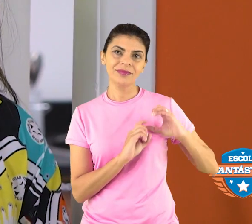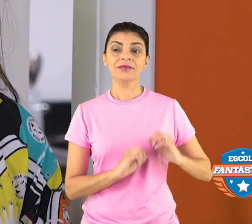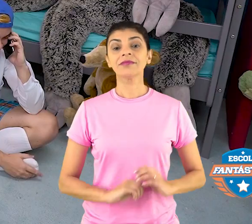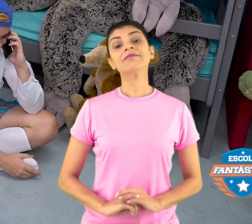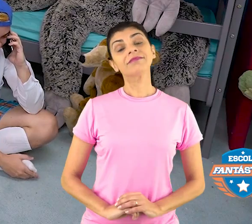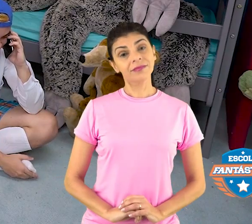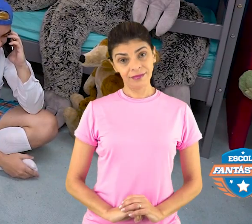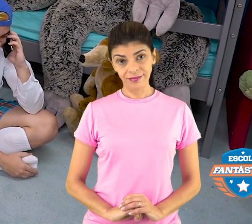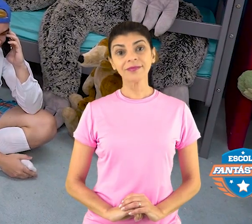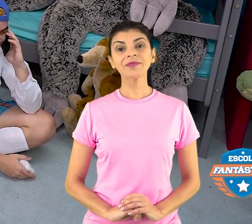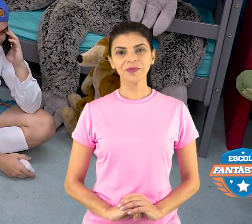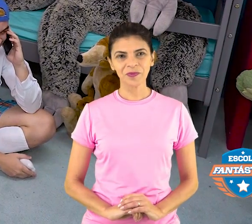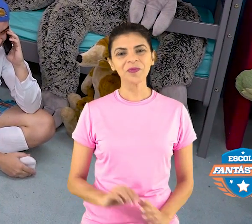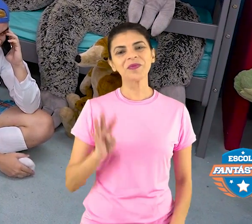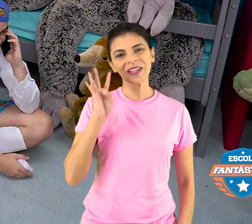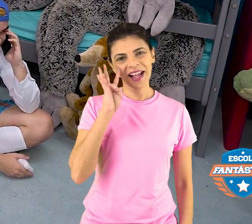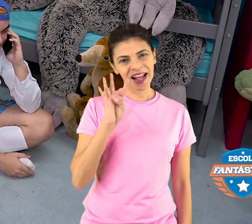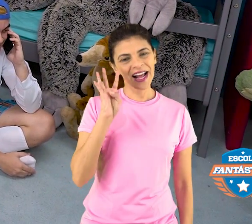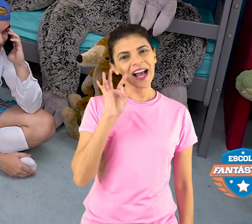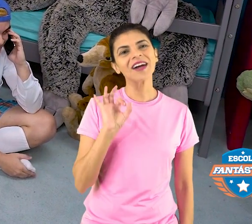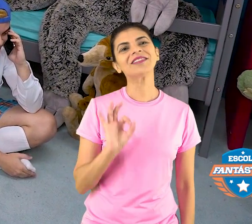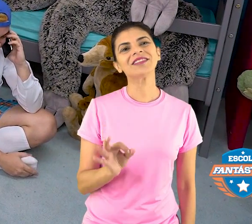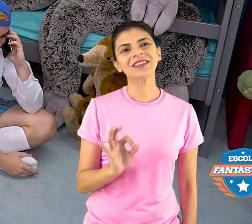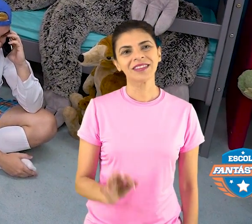É. Vai ser legal.